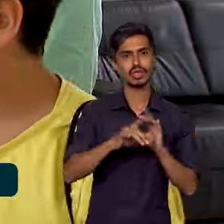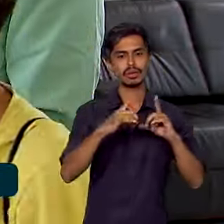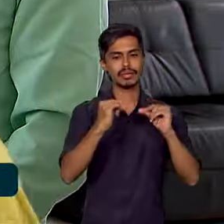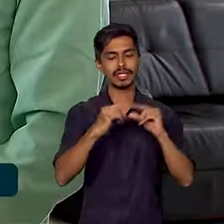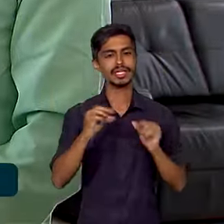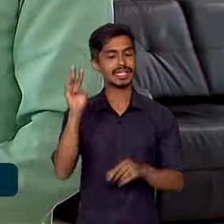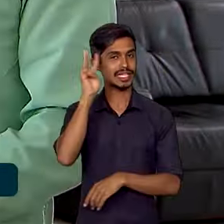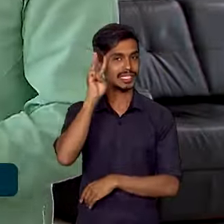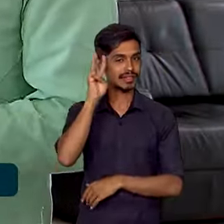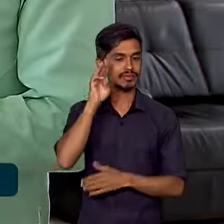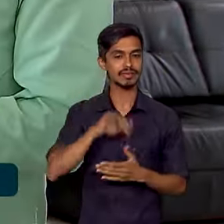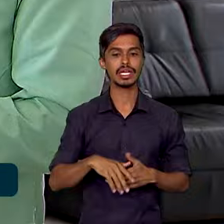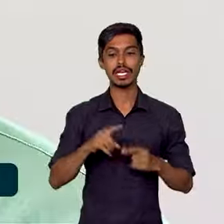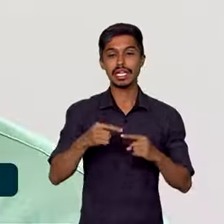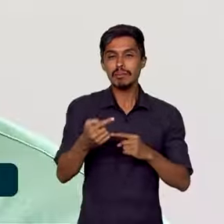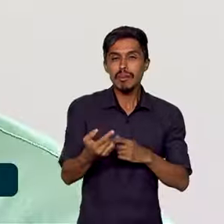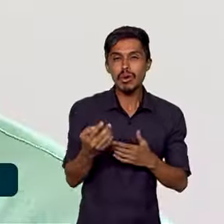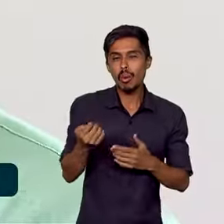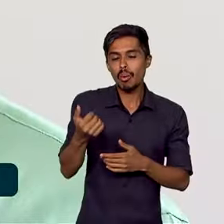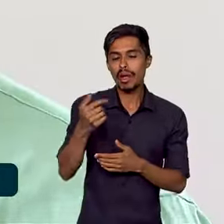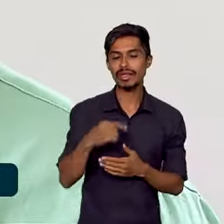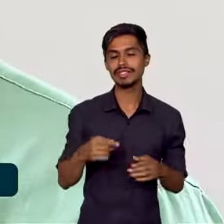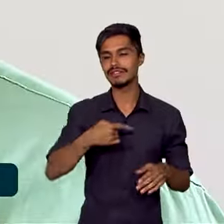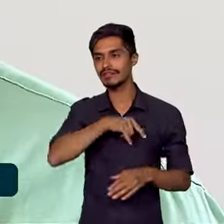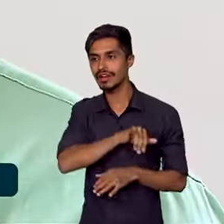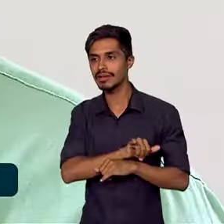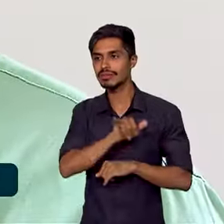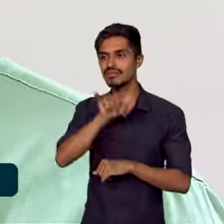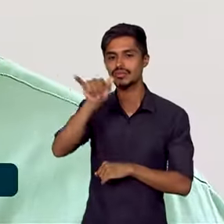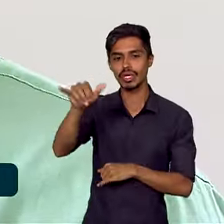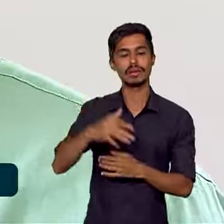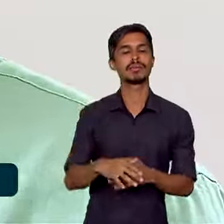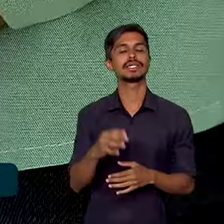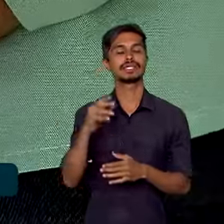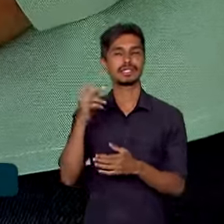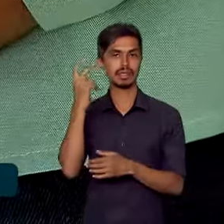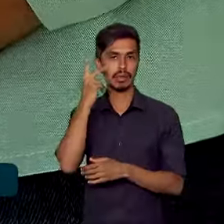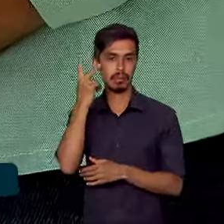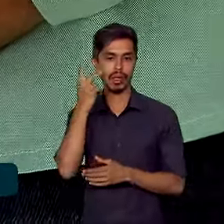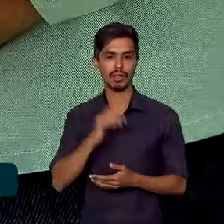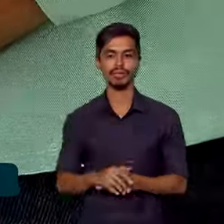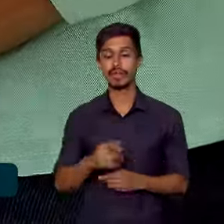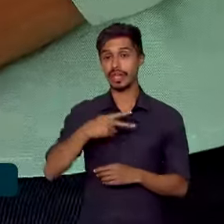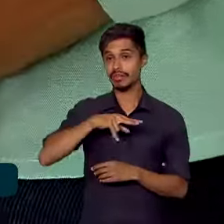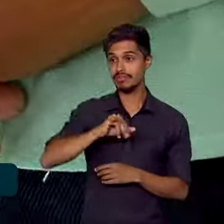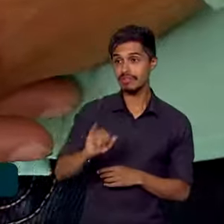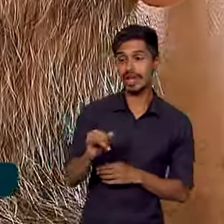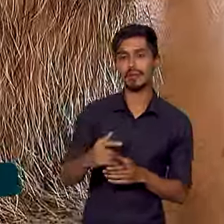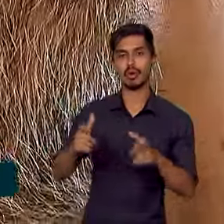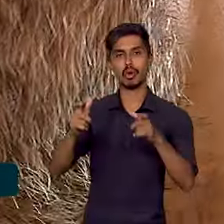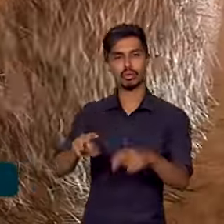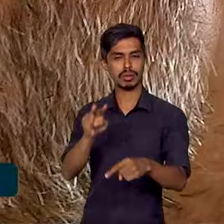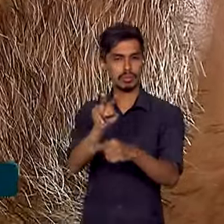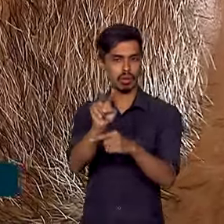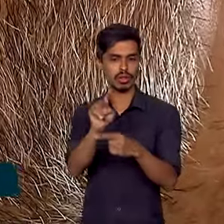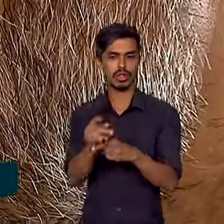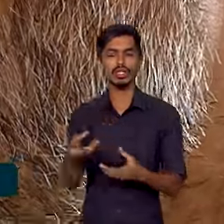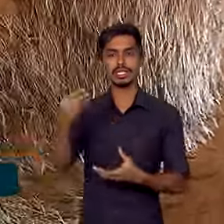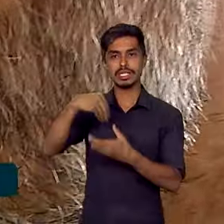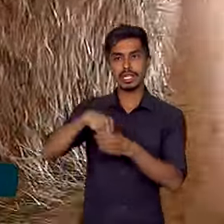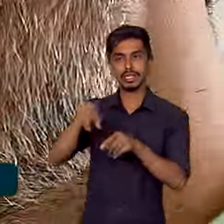na terça-feira e daqui a pouco embarca num voo para São Paulo. Ele vai para um abrigo no interior do